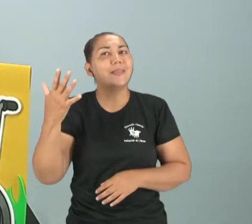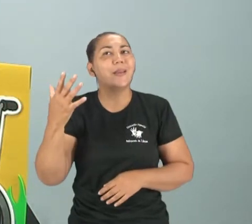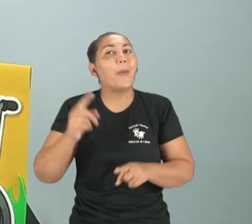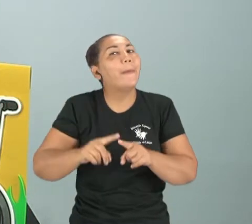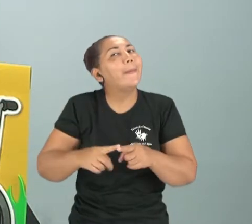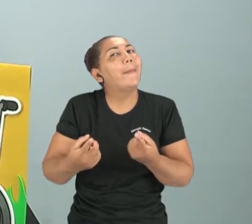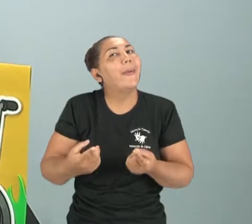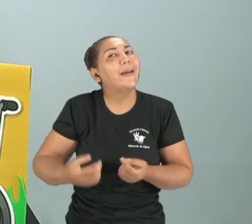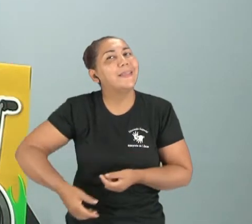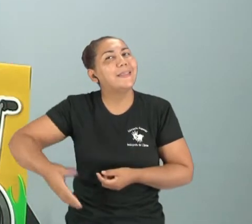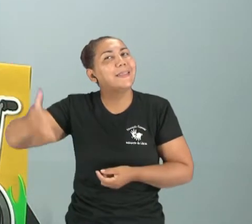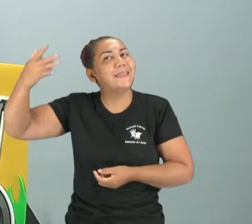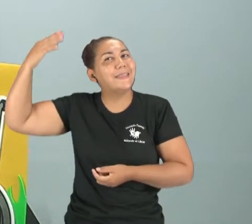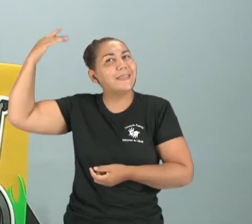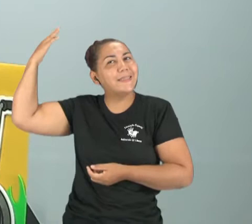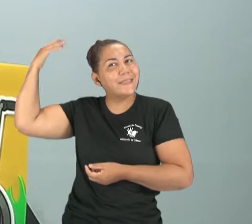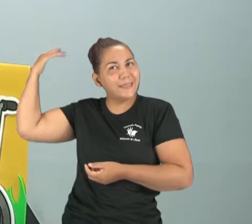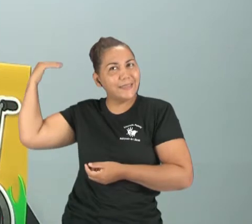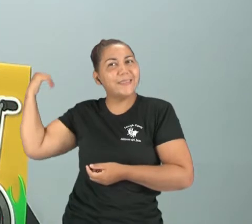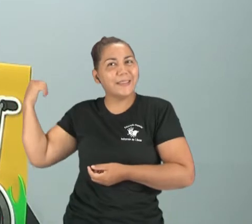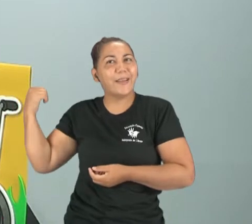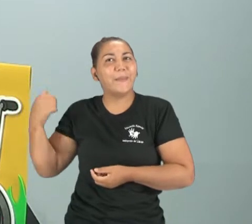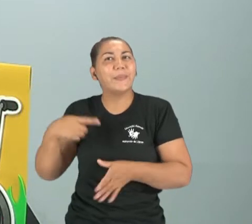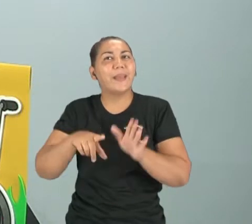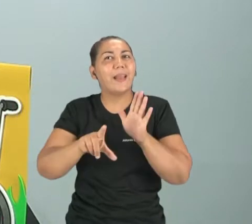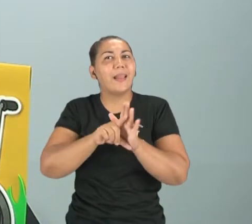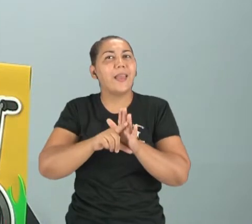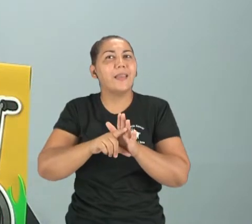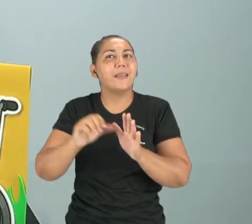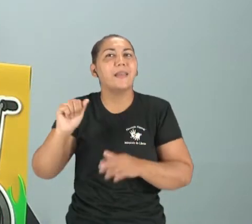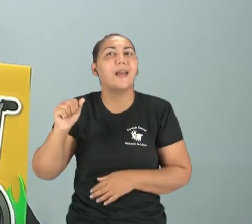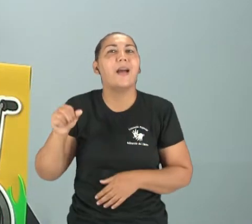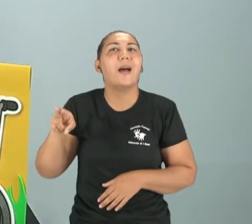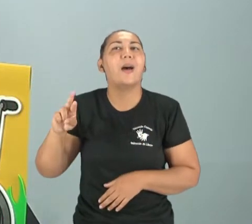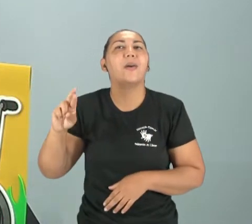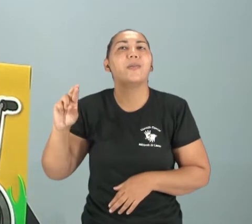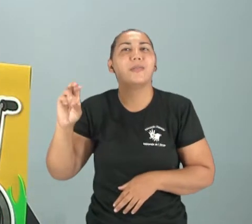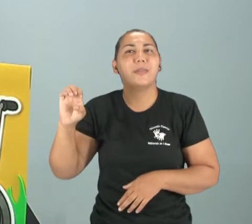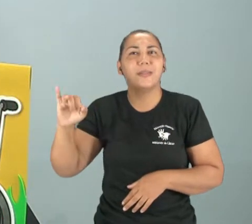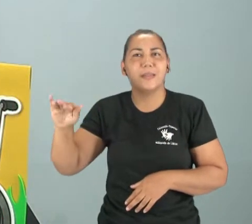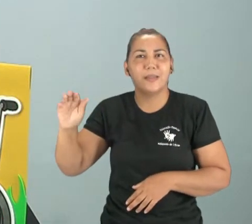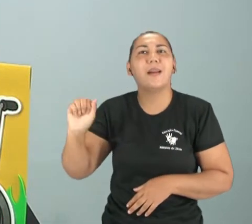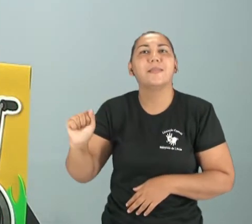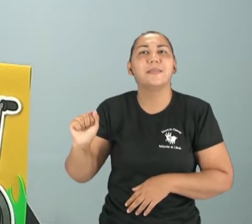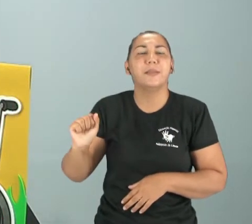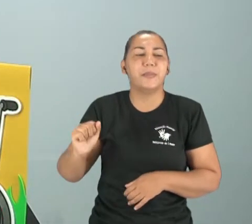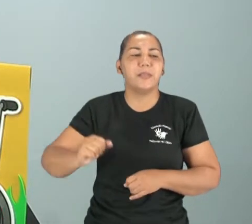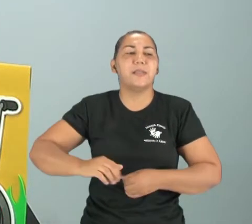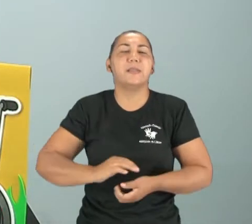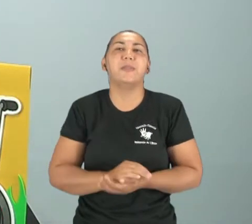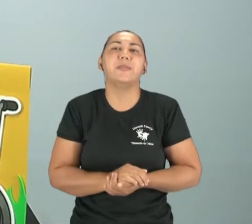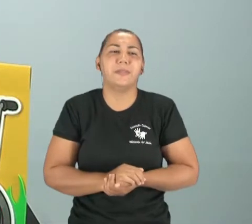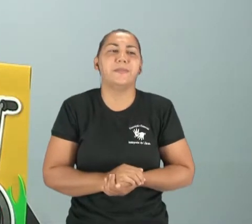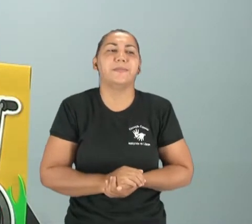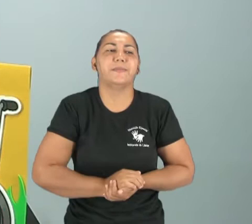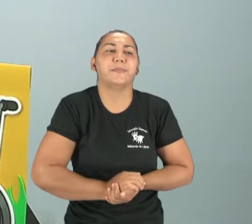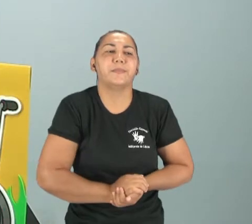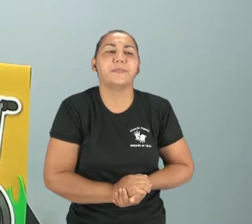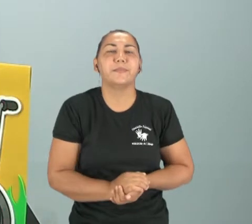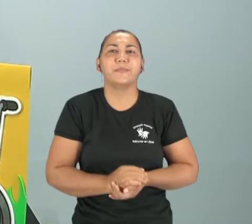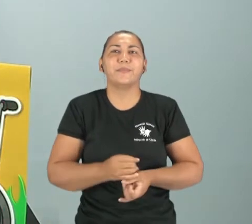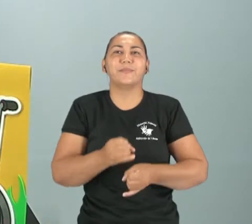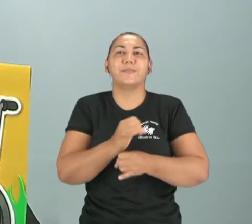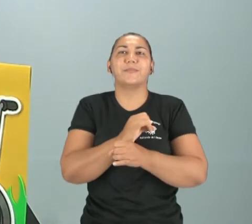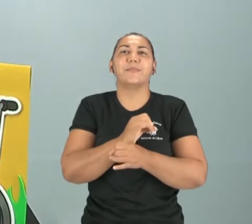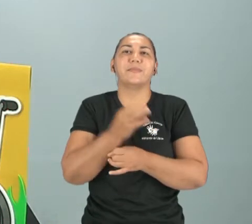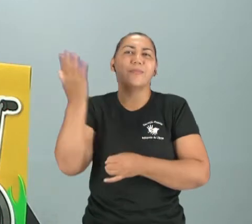você já ouviu falar da Lei Áurea? Lei Áurea? Não. Pois é, a Lei Áurea foi a abolição da